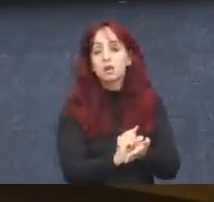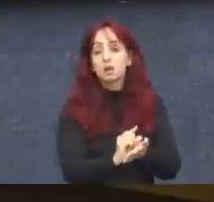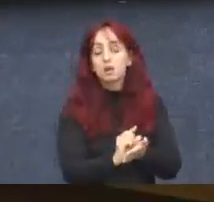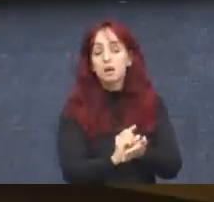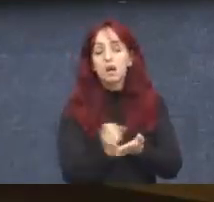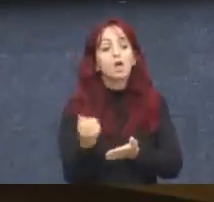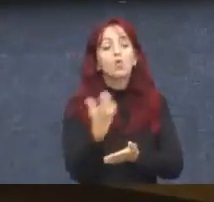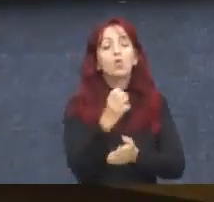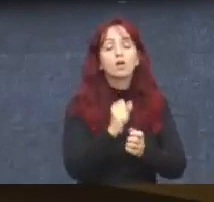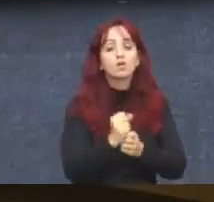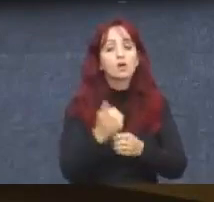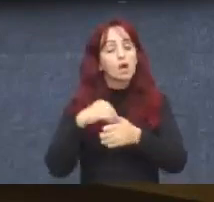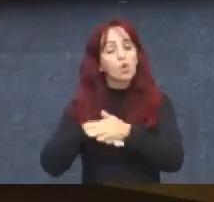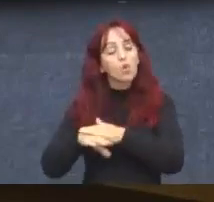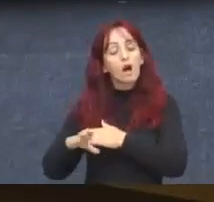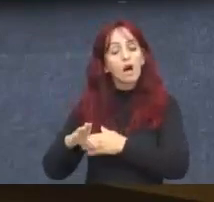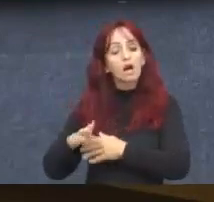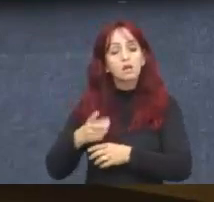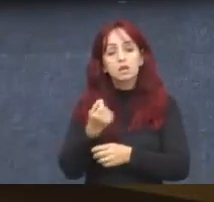para fazer campanha política.